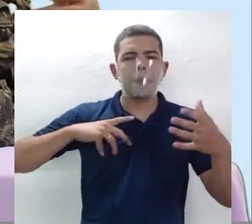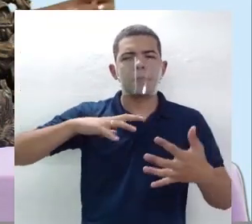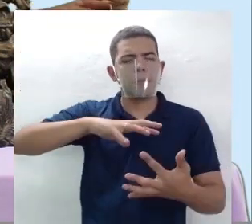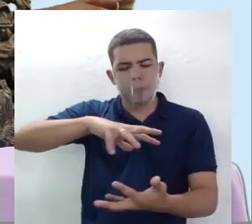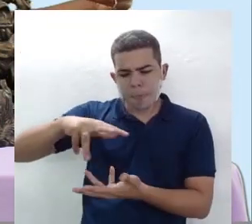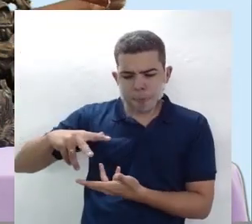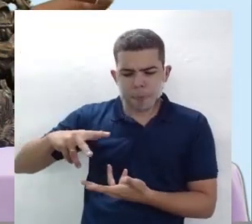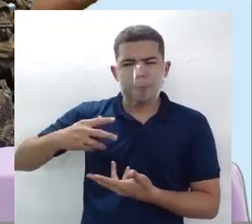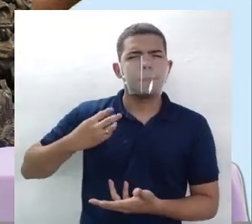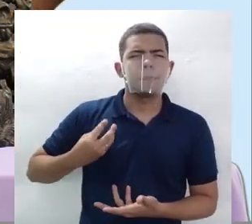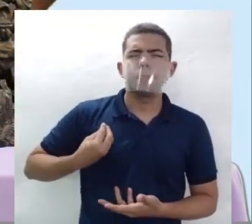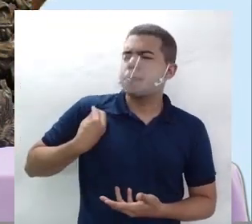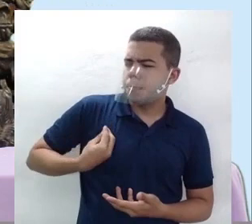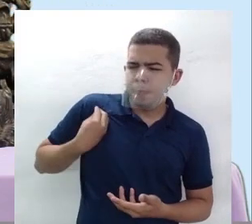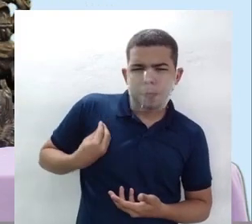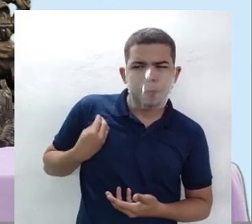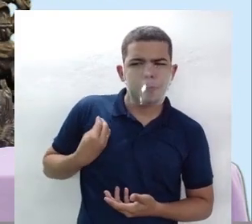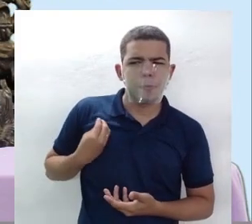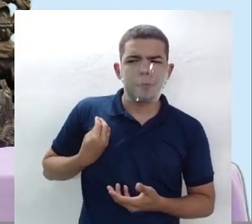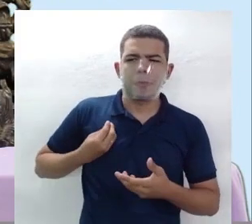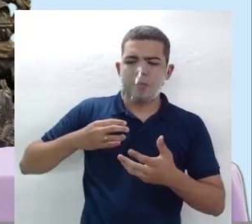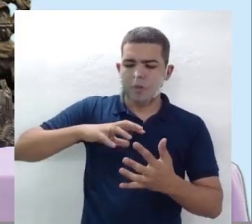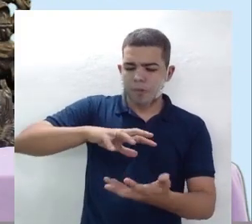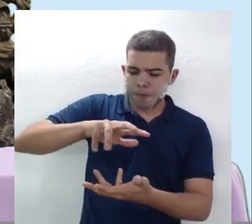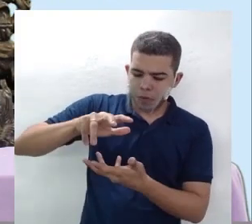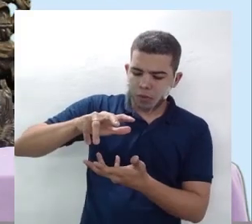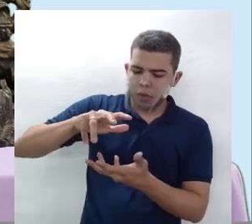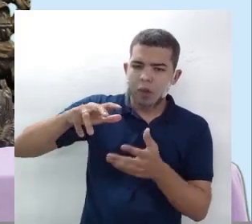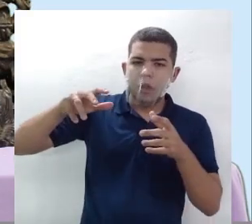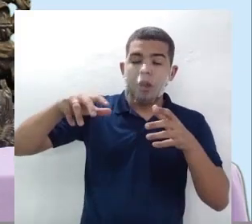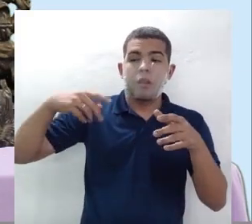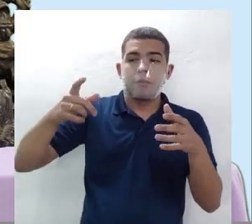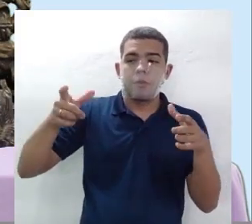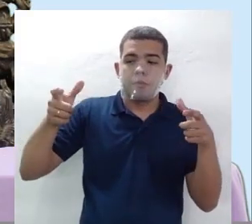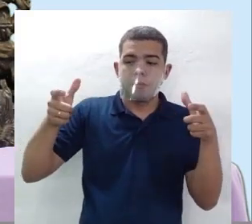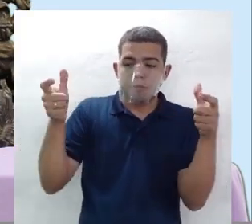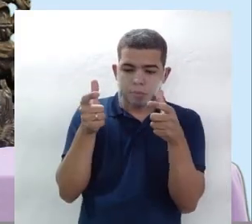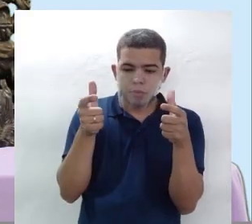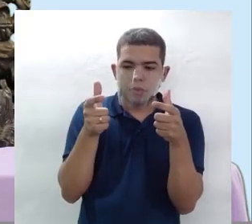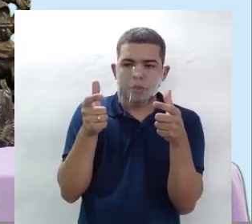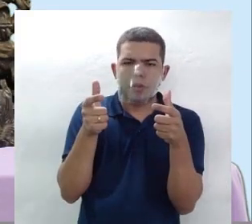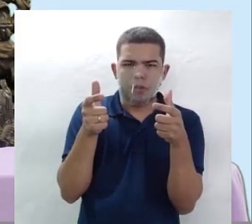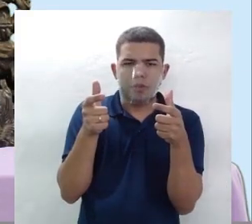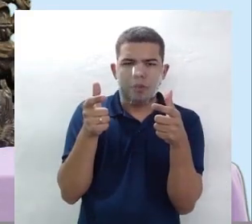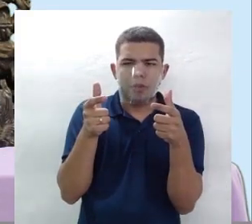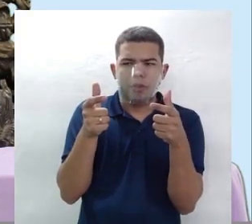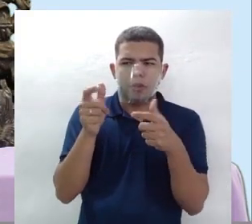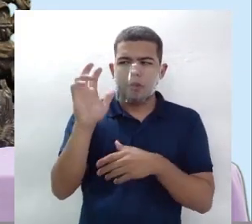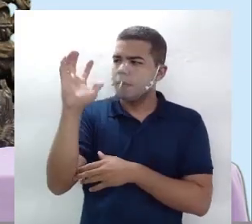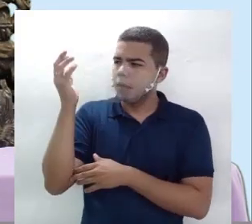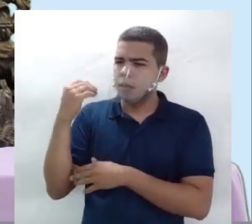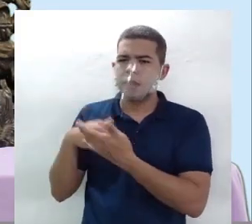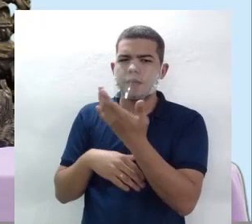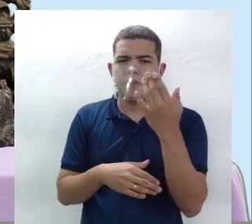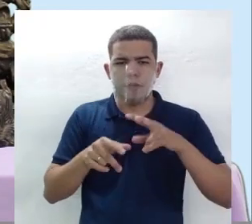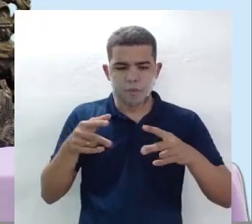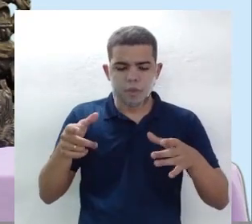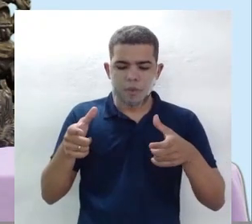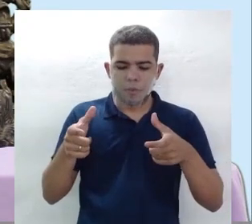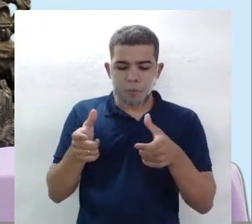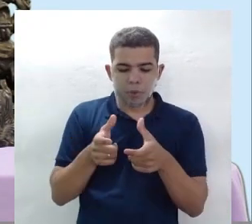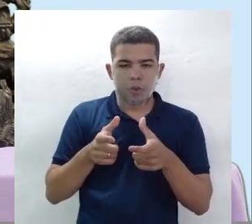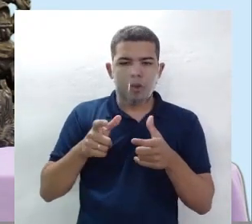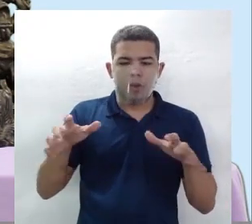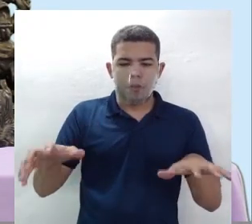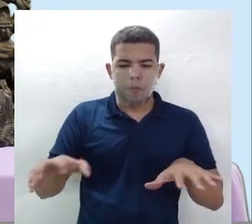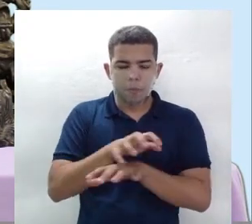planeta, fomos diminuindo, né? Para a questão dos ecossistemas, depois para os biomas,